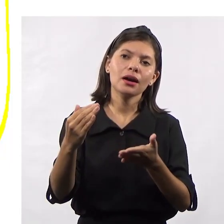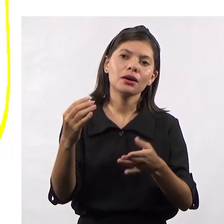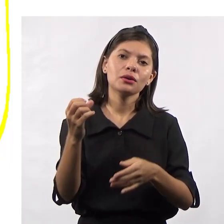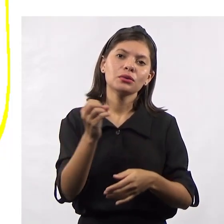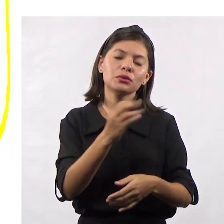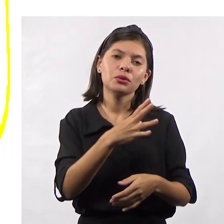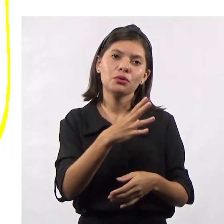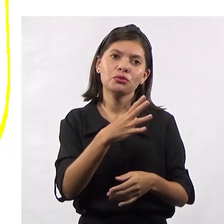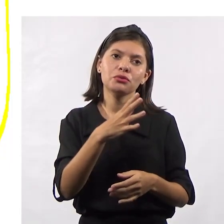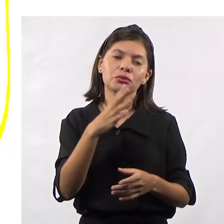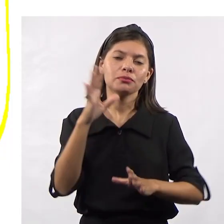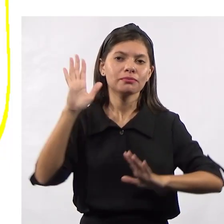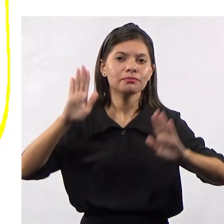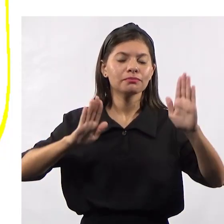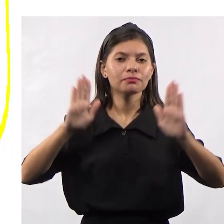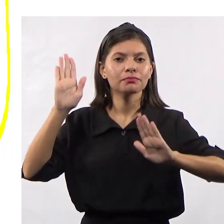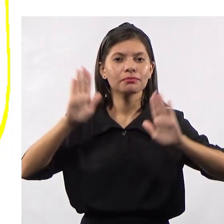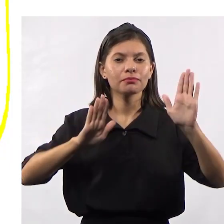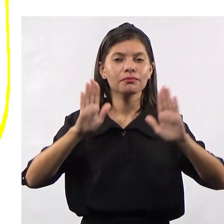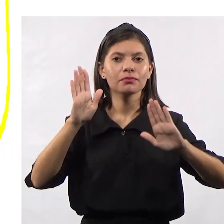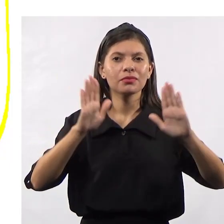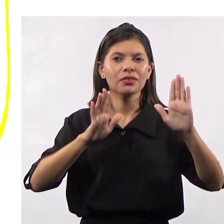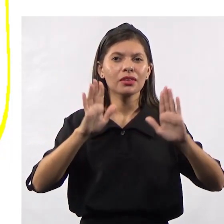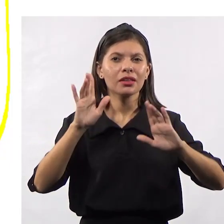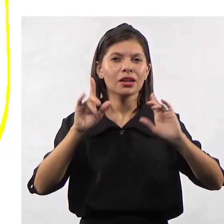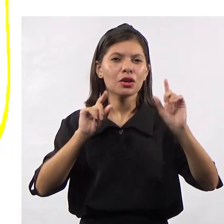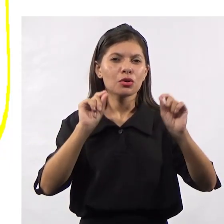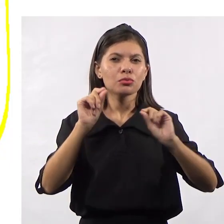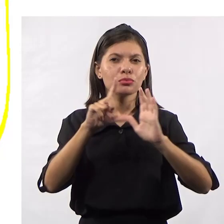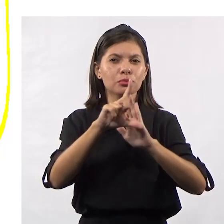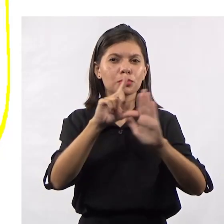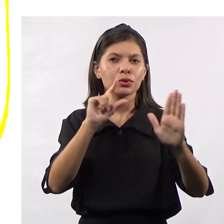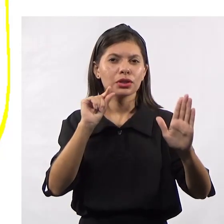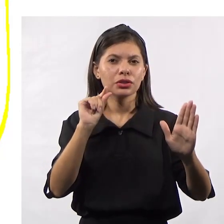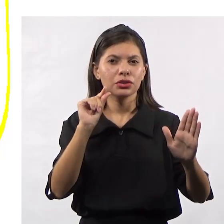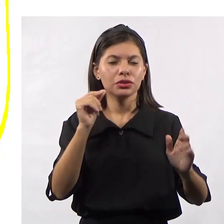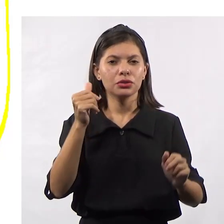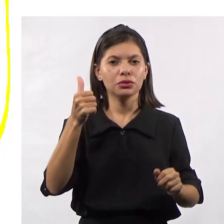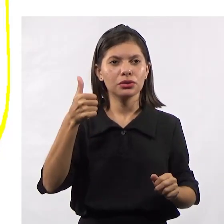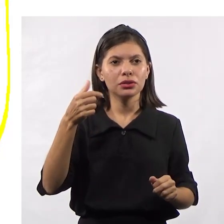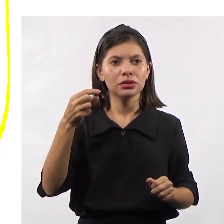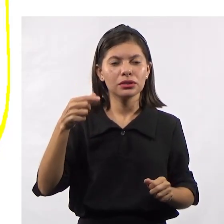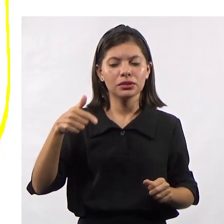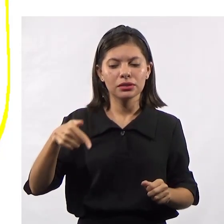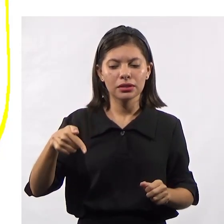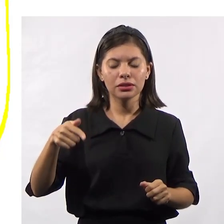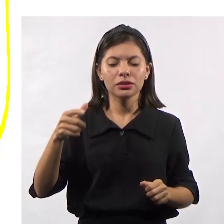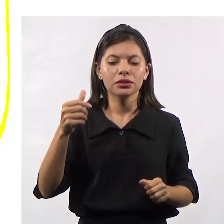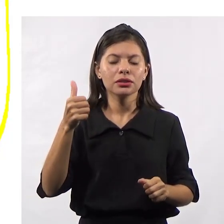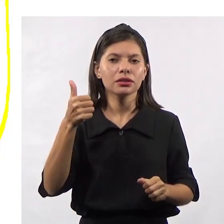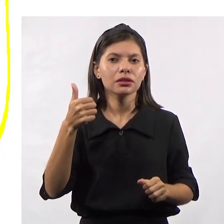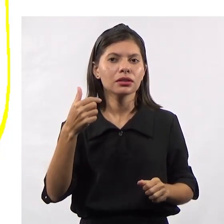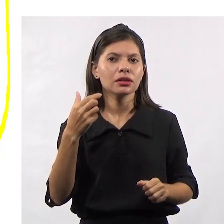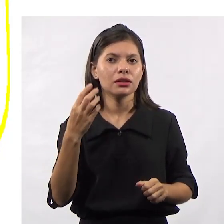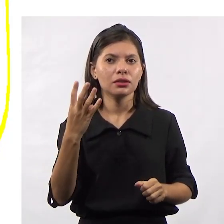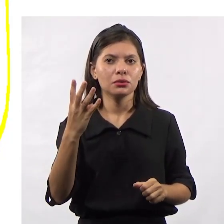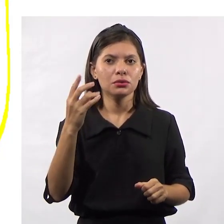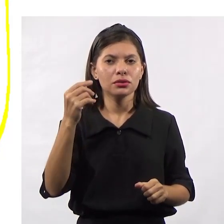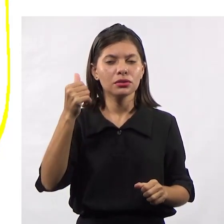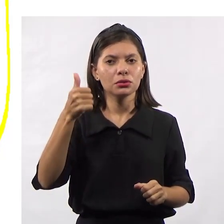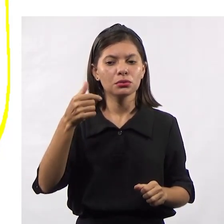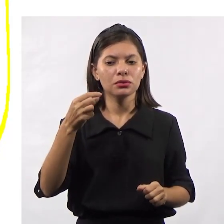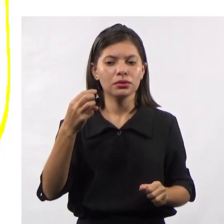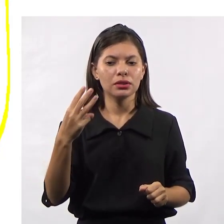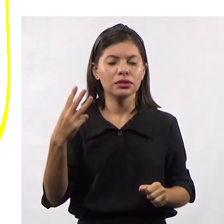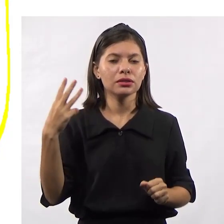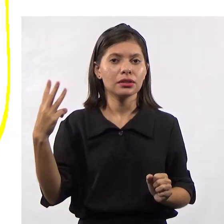novo trâmite de licitação previsto no artigo 17 da 14133. Então, olha só,